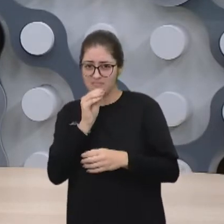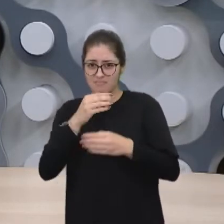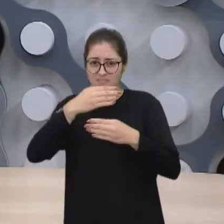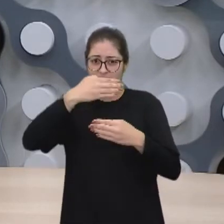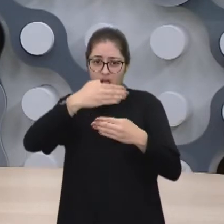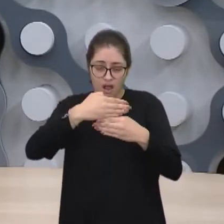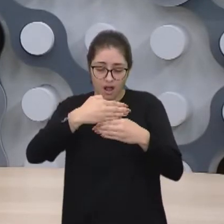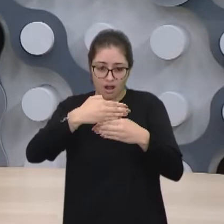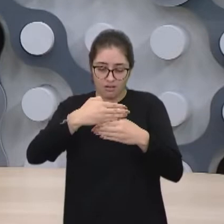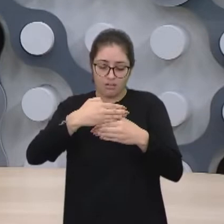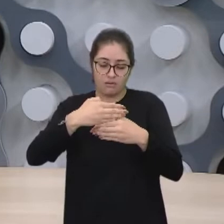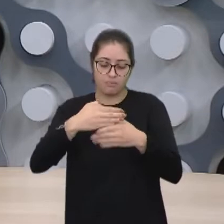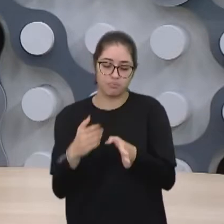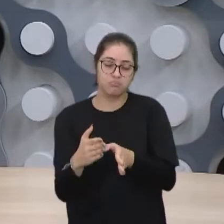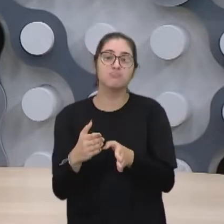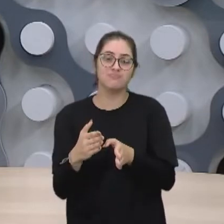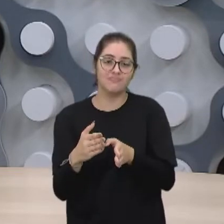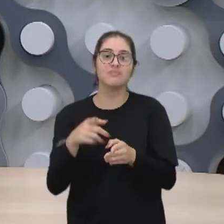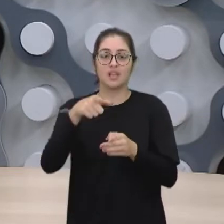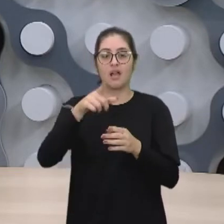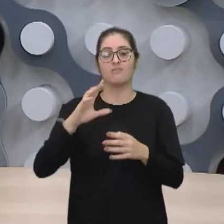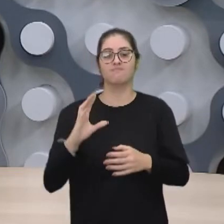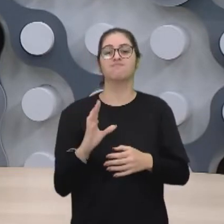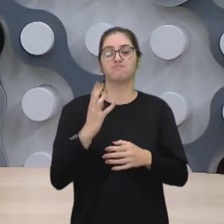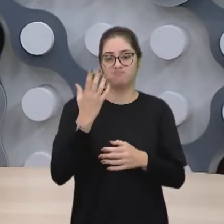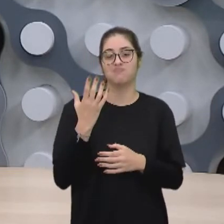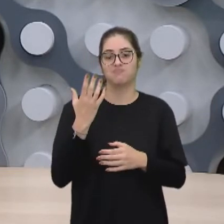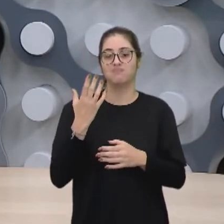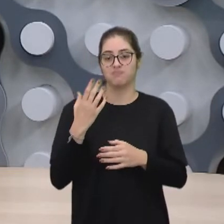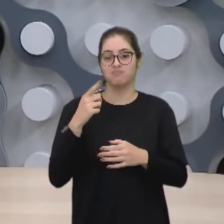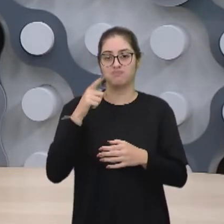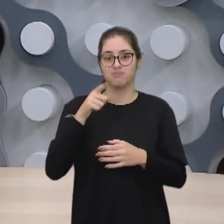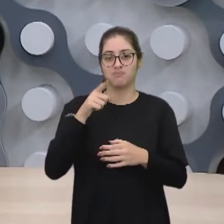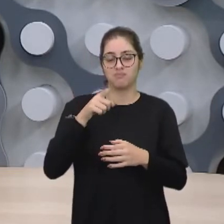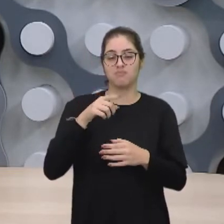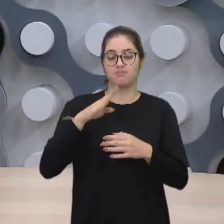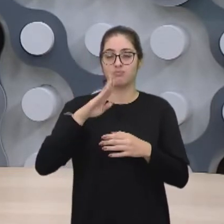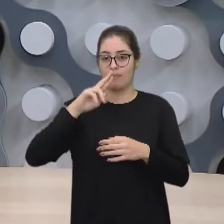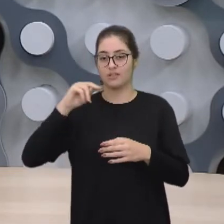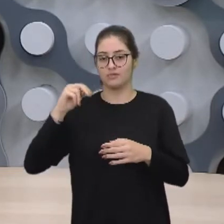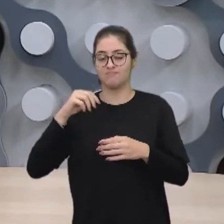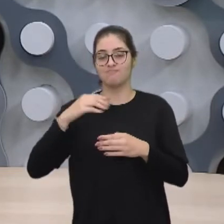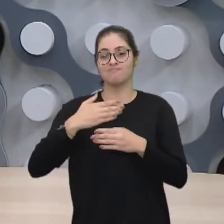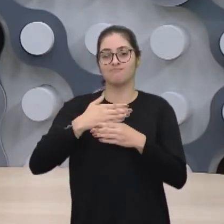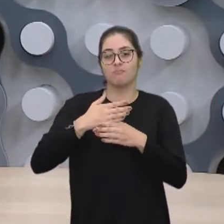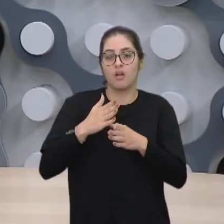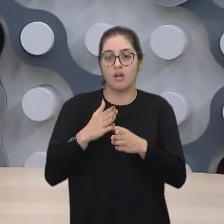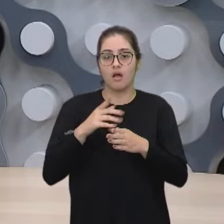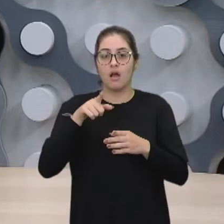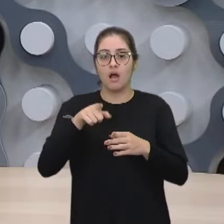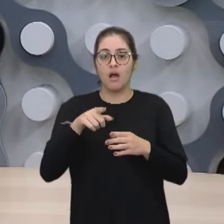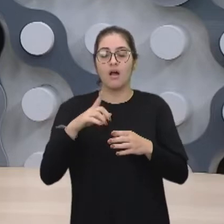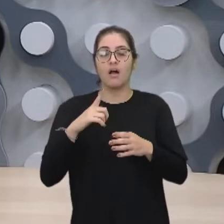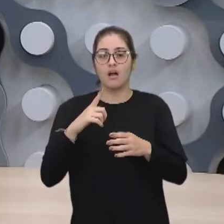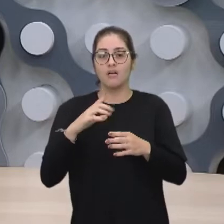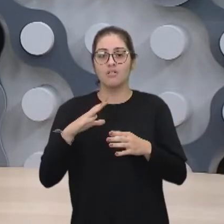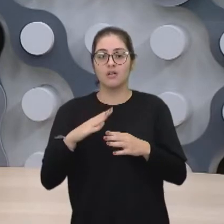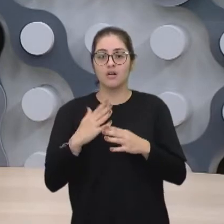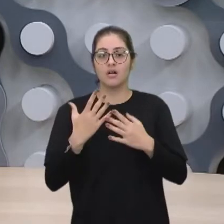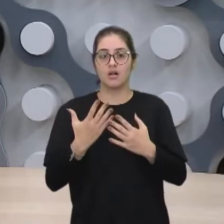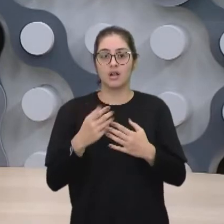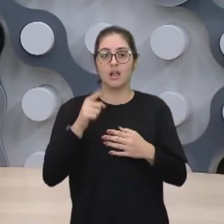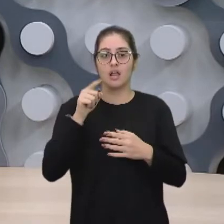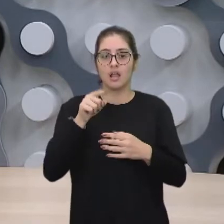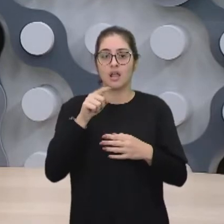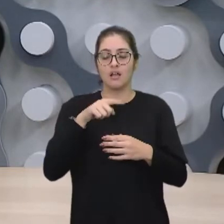coerentemente, né, acaba cedendo, e foi o que aconteceu com Brumadinho. Então, quando há esse desastre, é um processo de